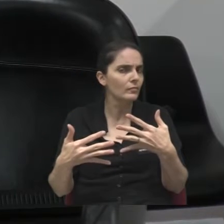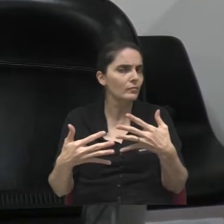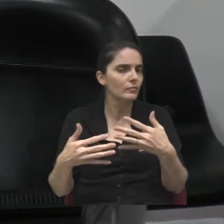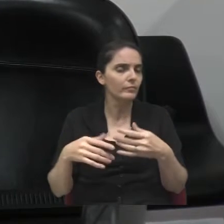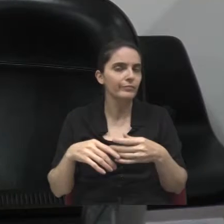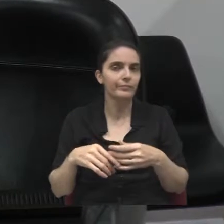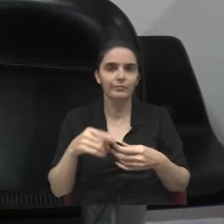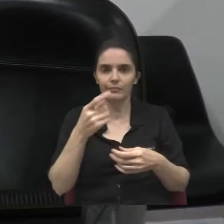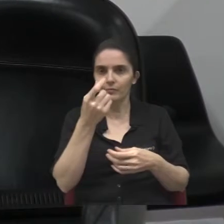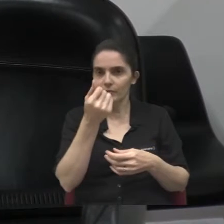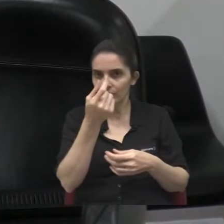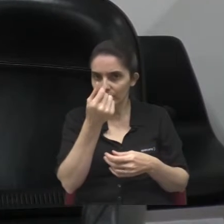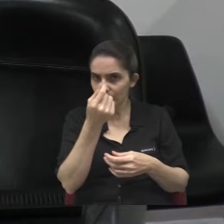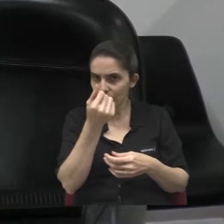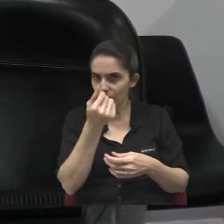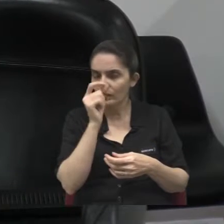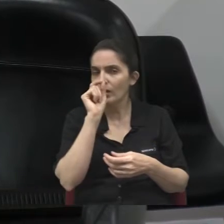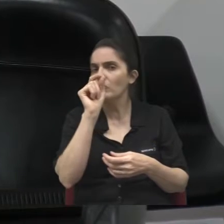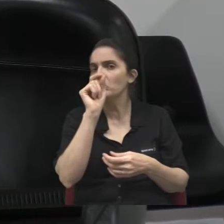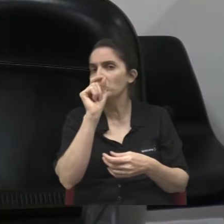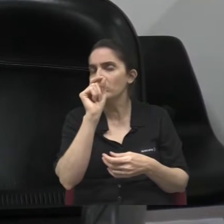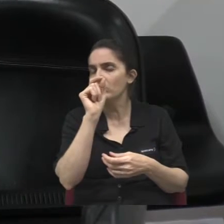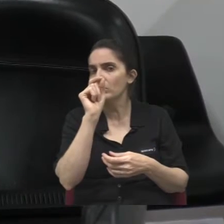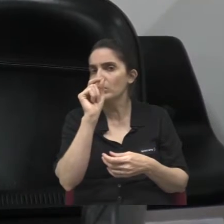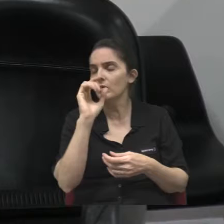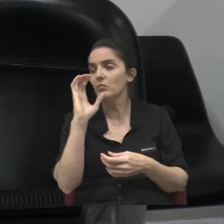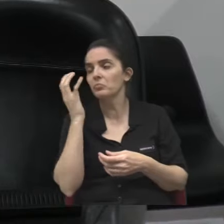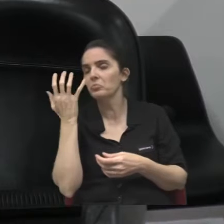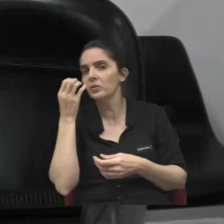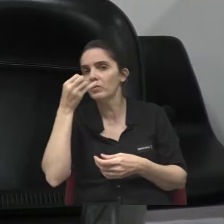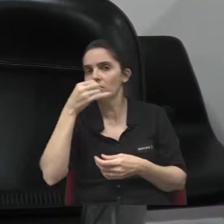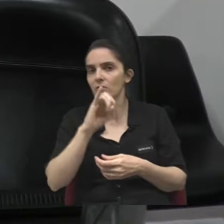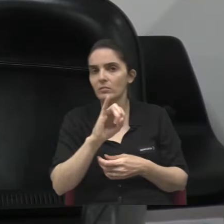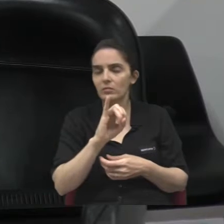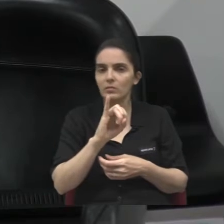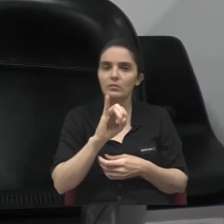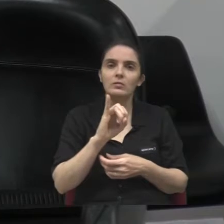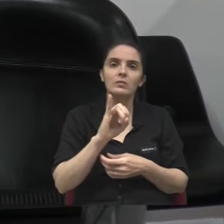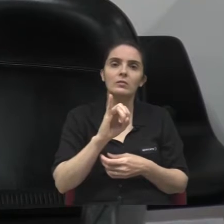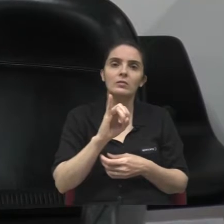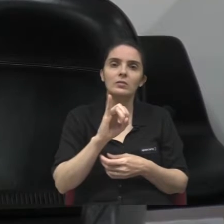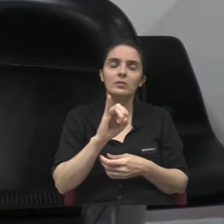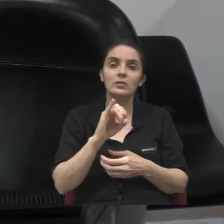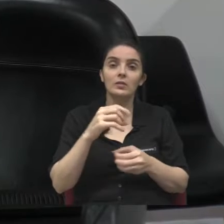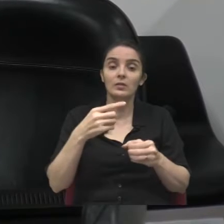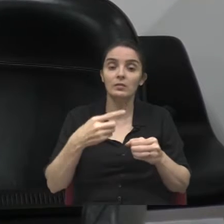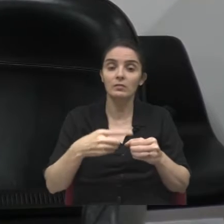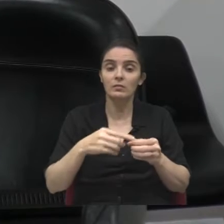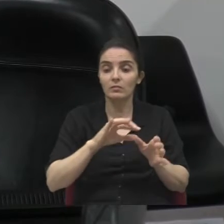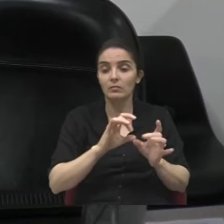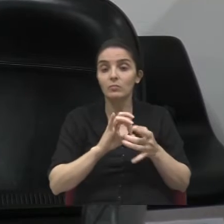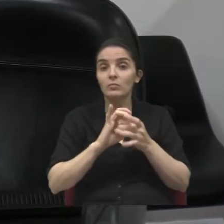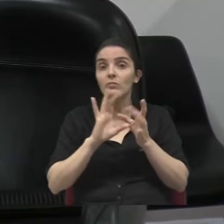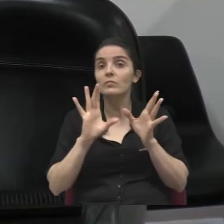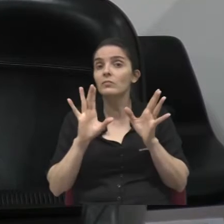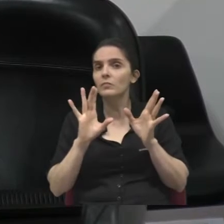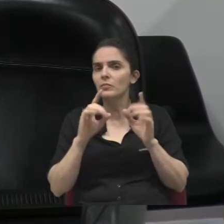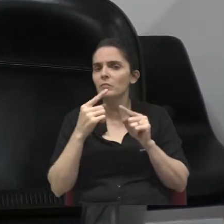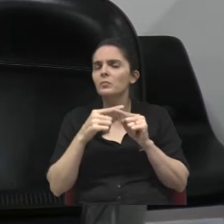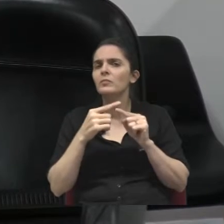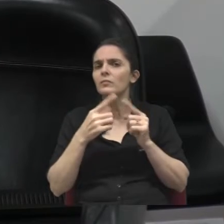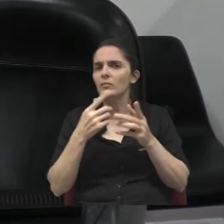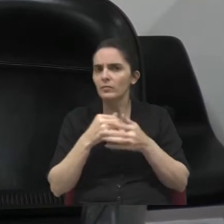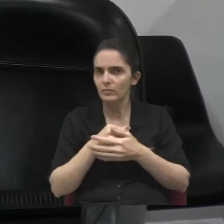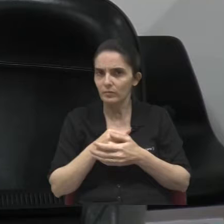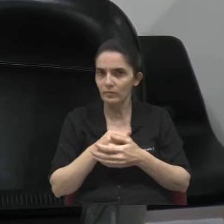que impacto isso teria em termos de economia para deixar o nosso município fora. Dr. Rafael Camargo, até